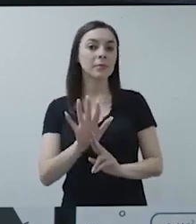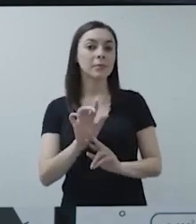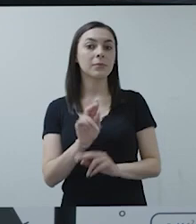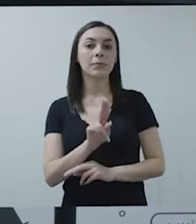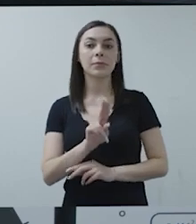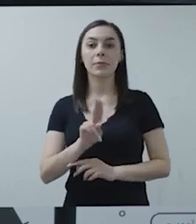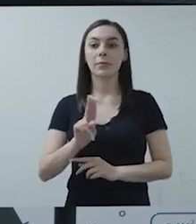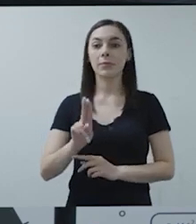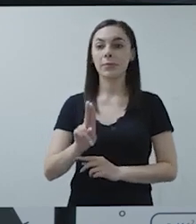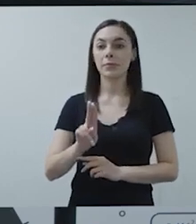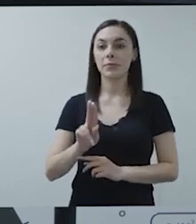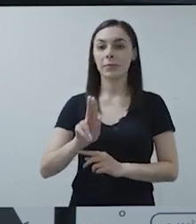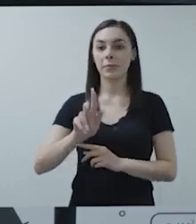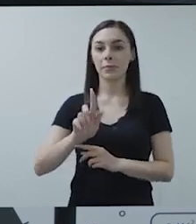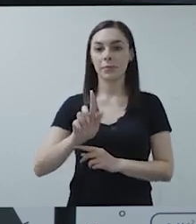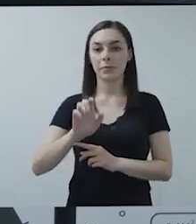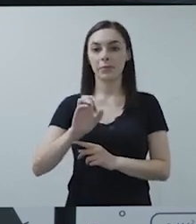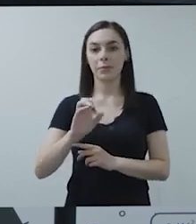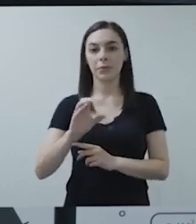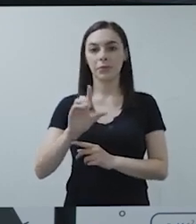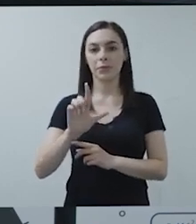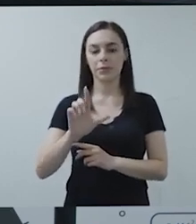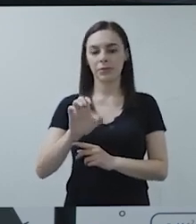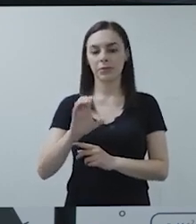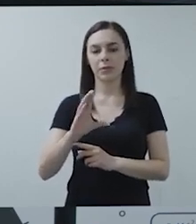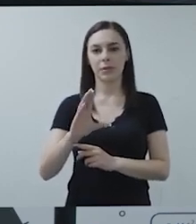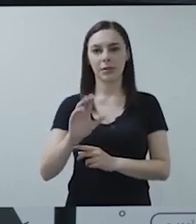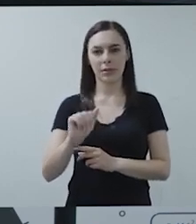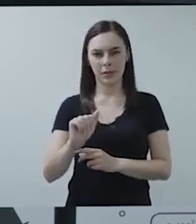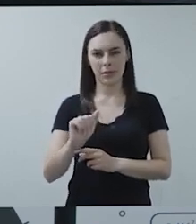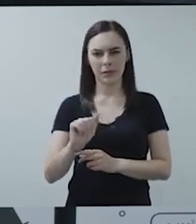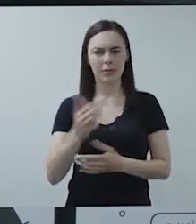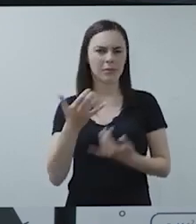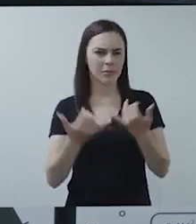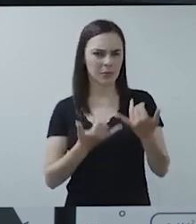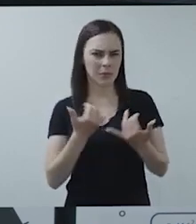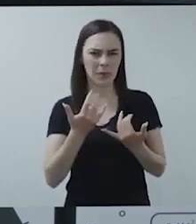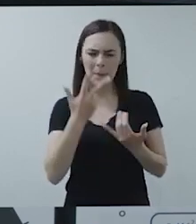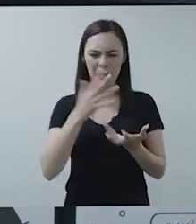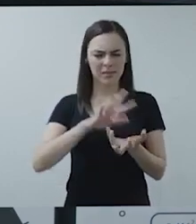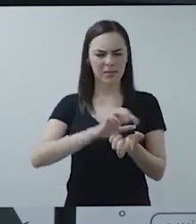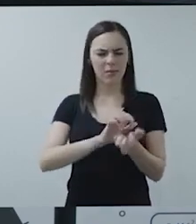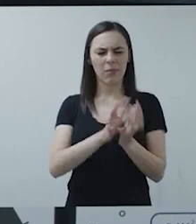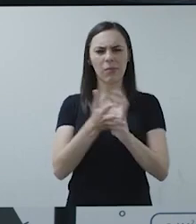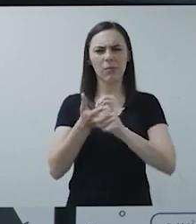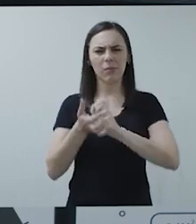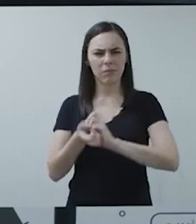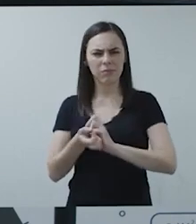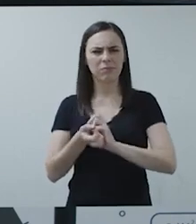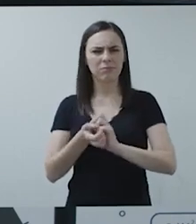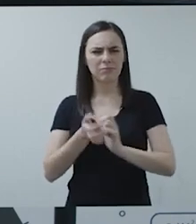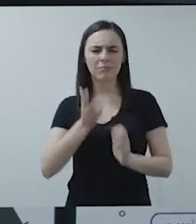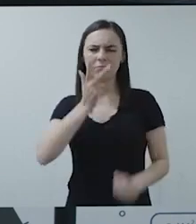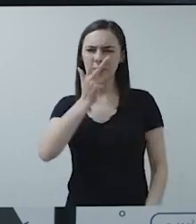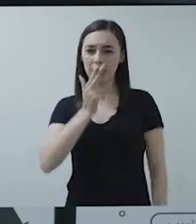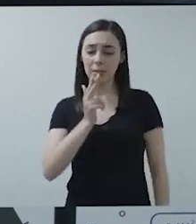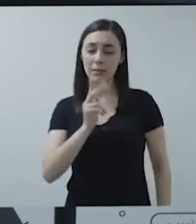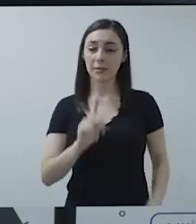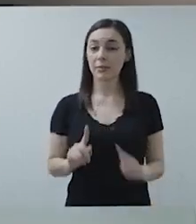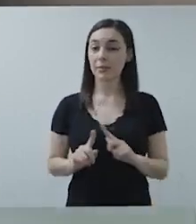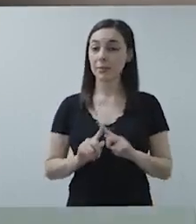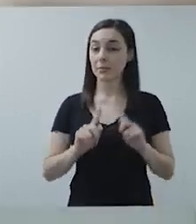de geleca. Vocês já brincaram? Parece slime, parece massinha,